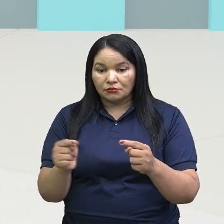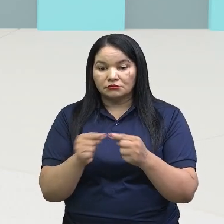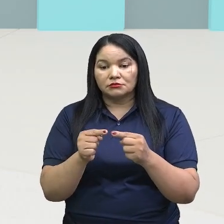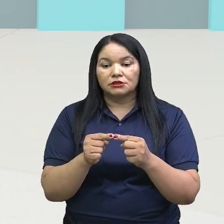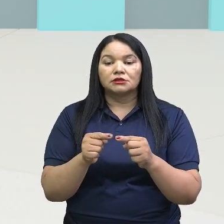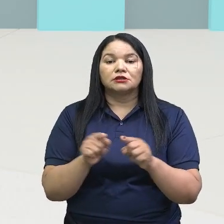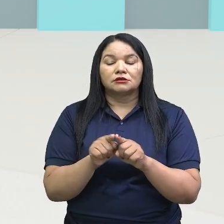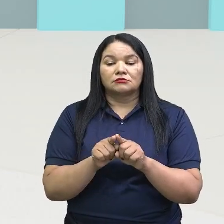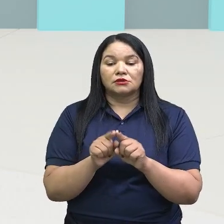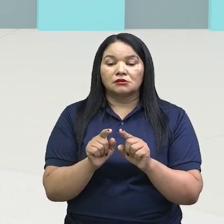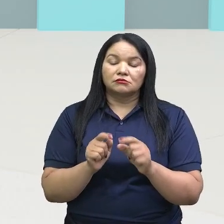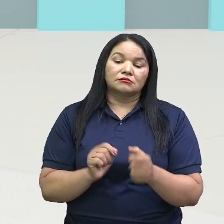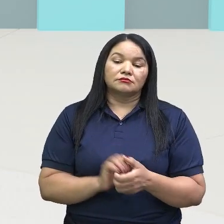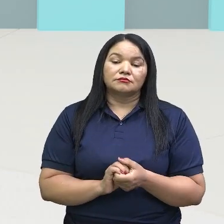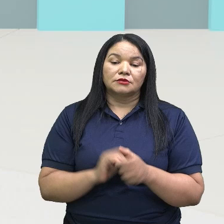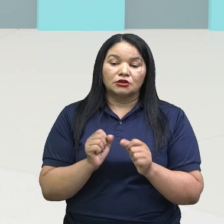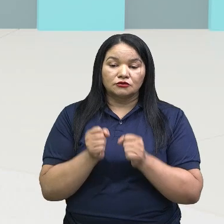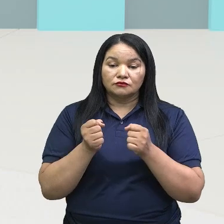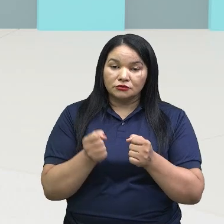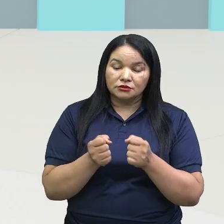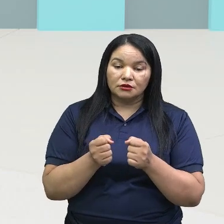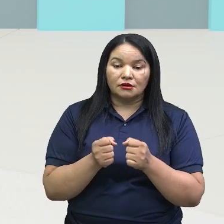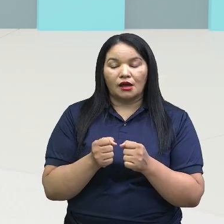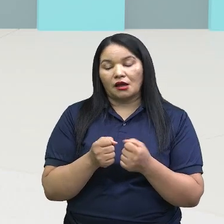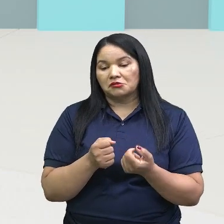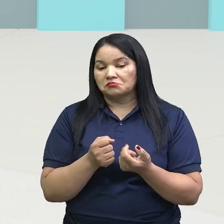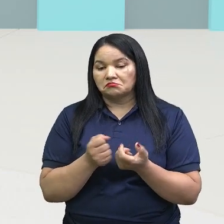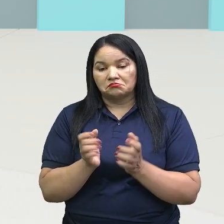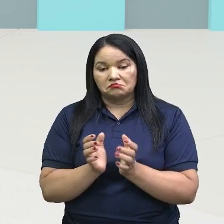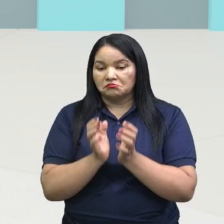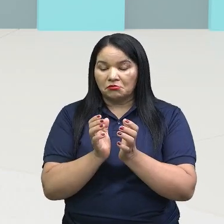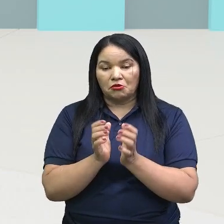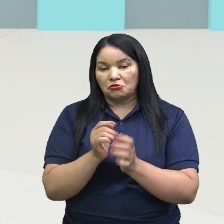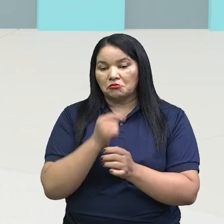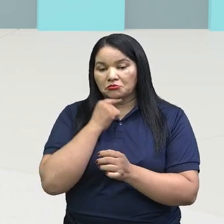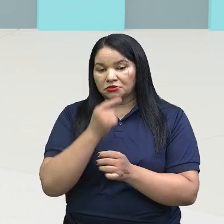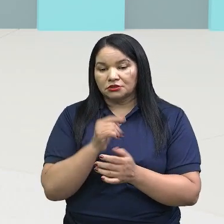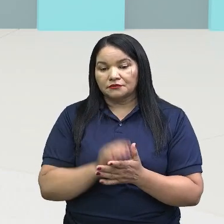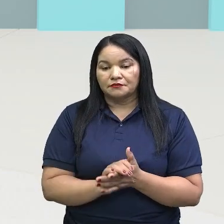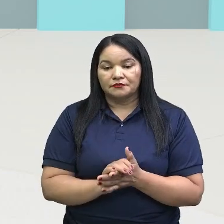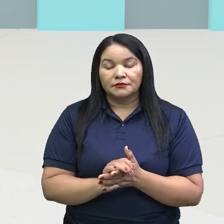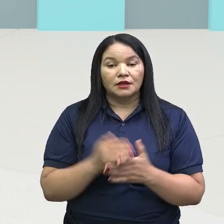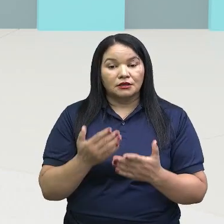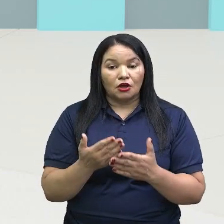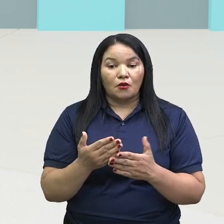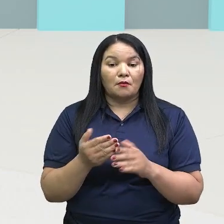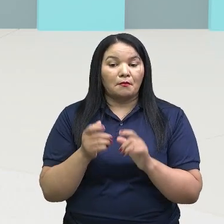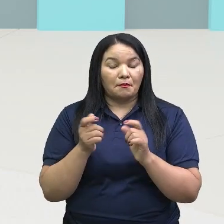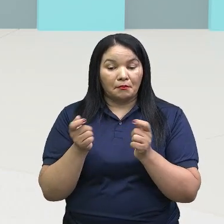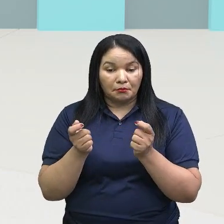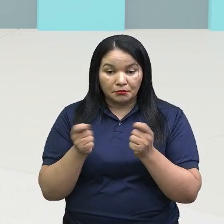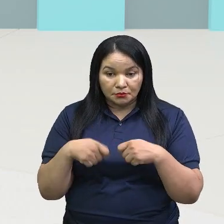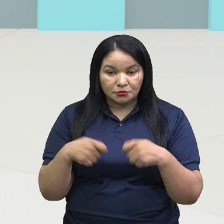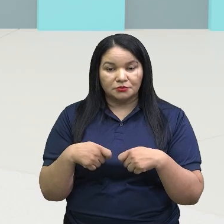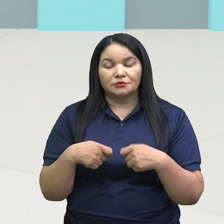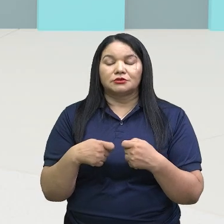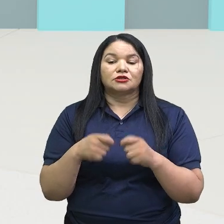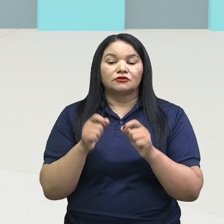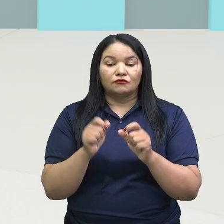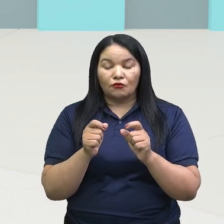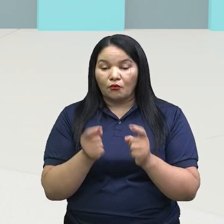se esforçasse muito, não obteve a premiação. Perceberam? Eu consigo fazer